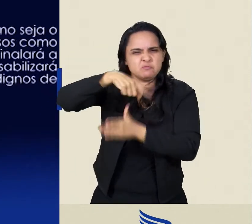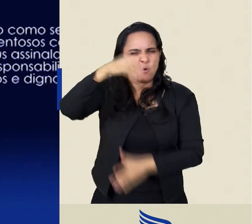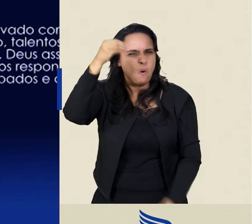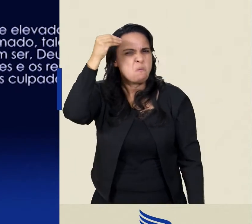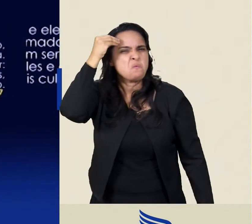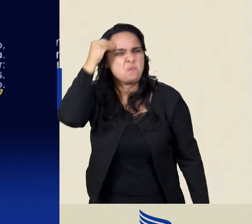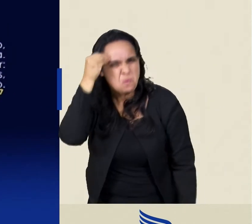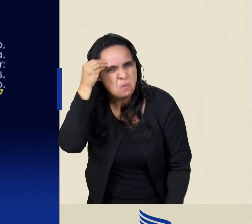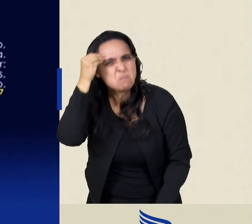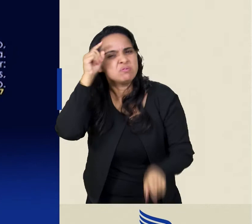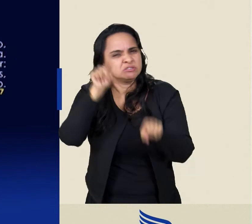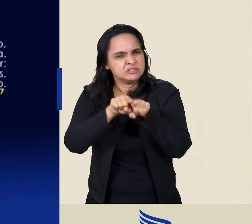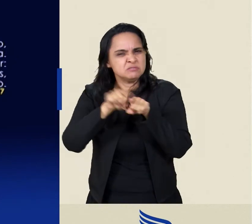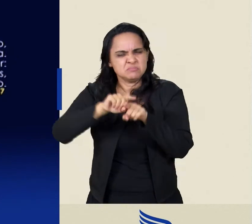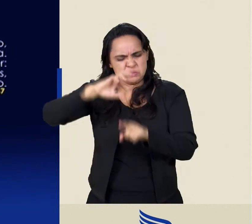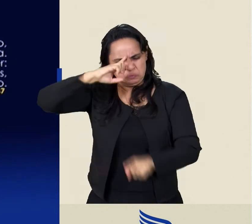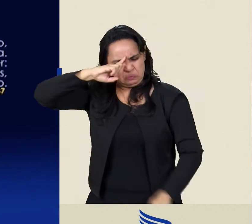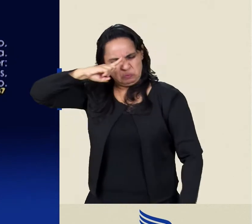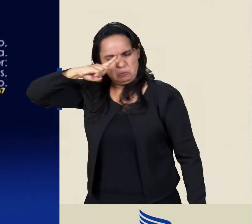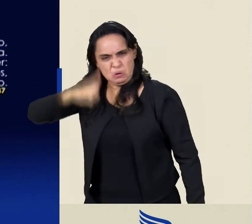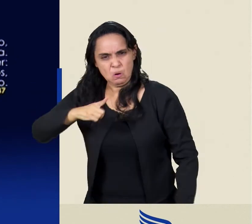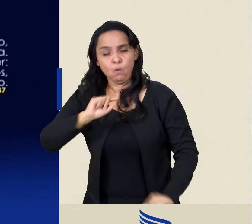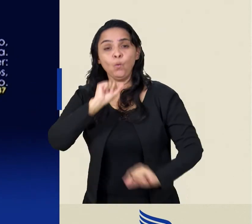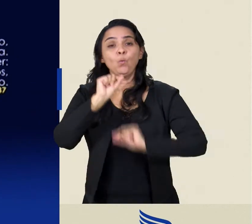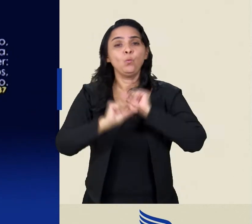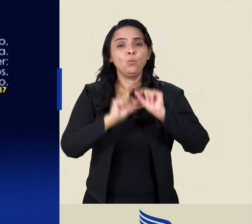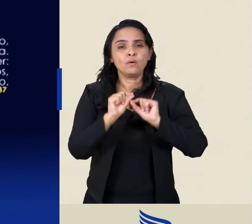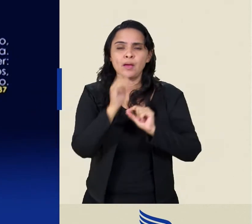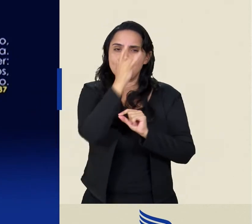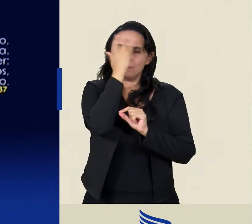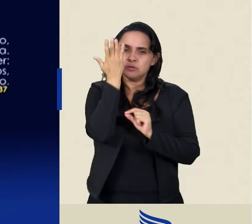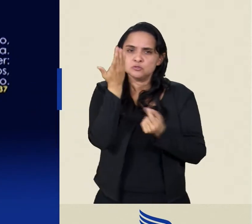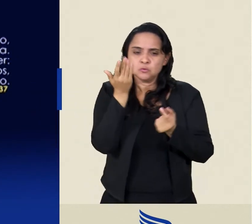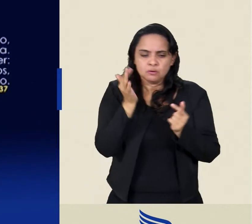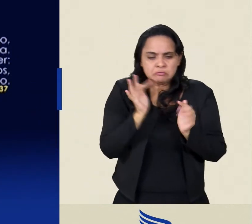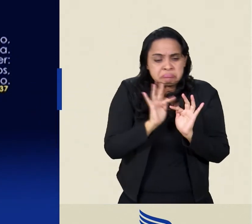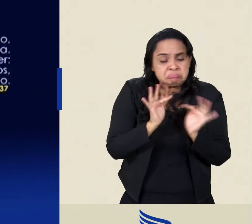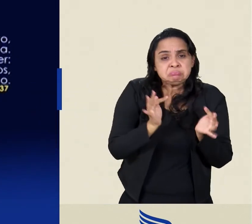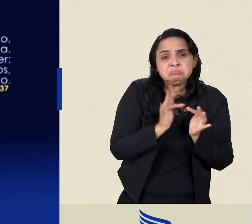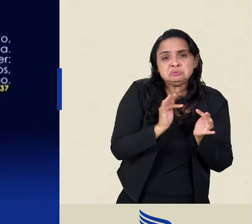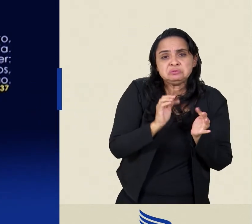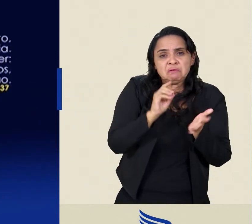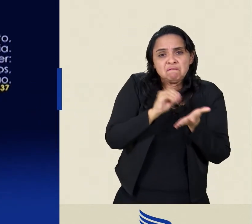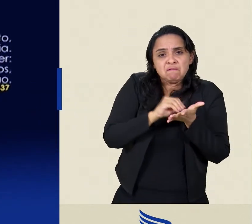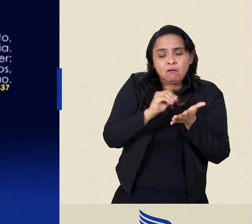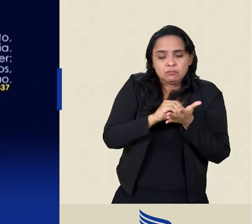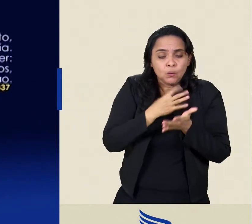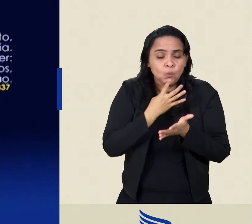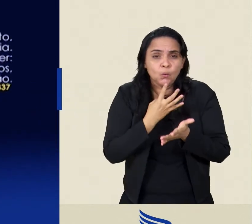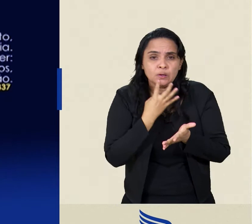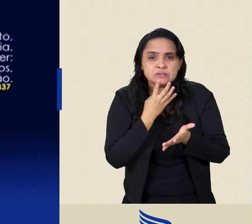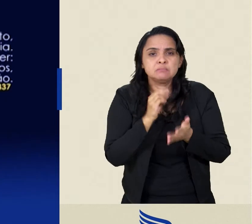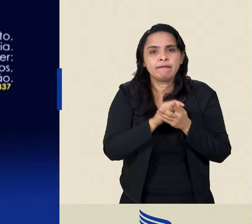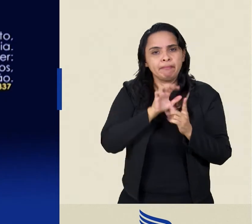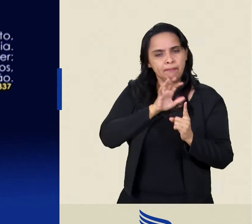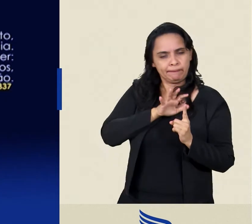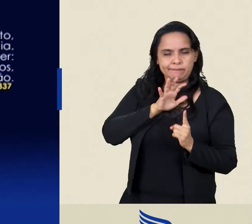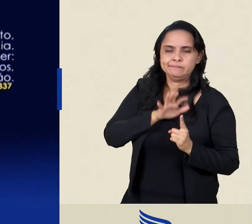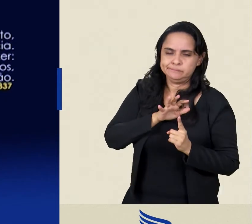e dignos de sua ira do que os que têm menos talento, menos luz e menos